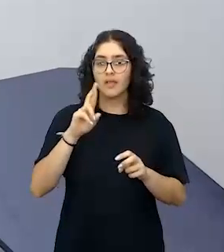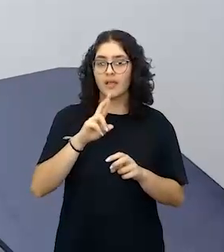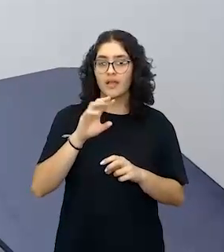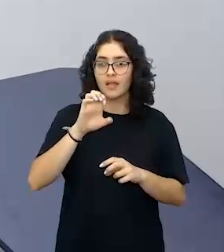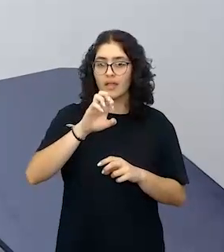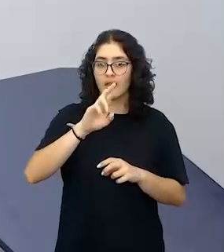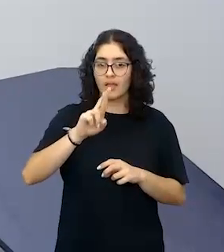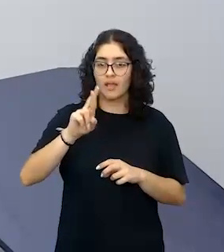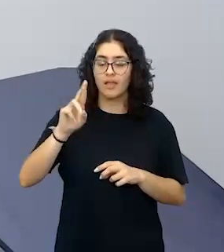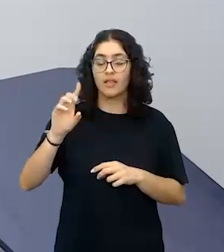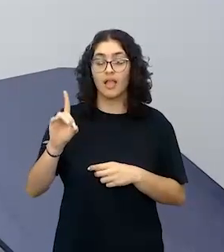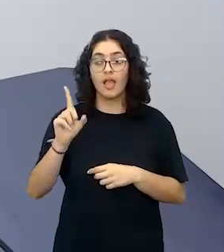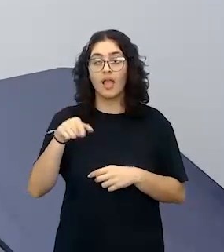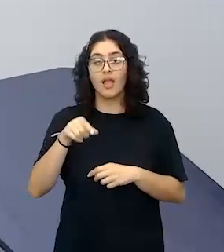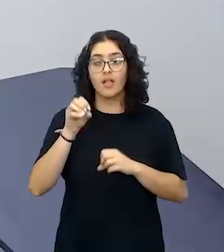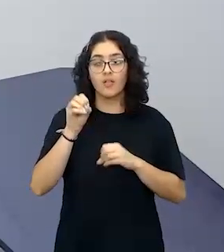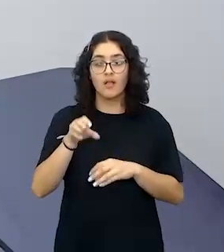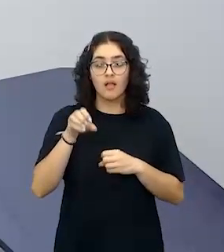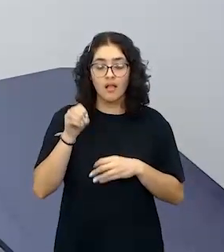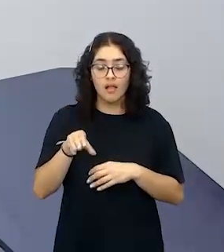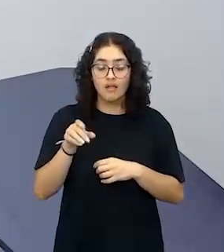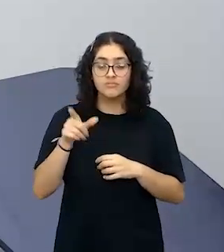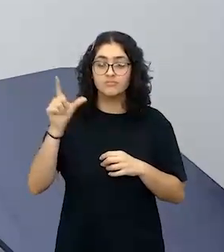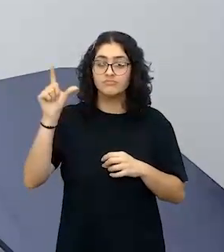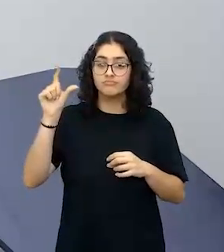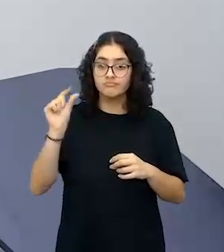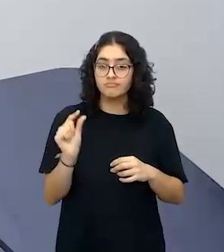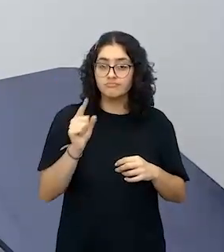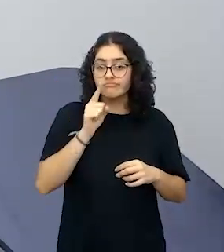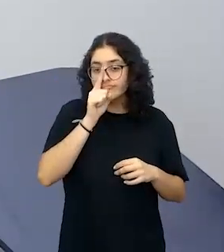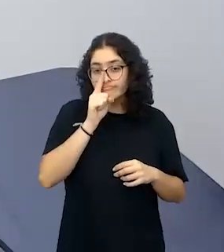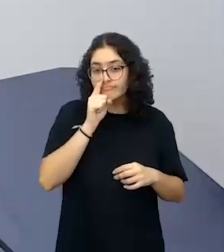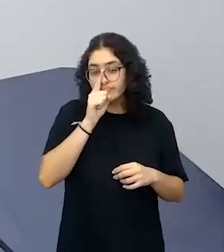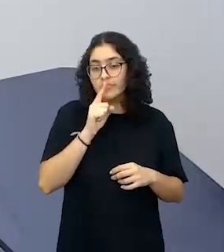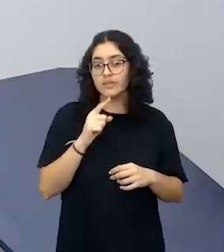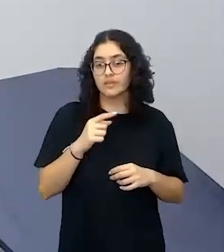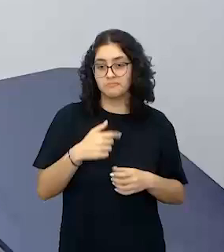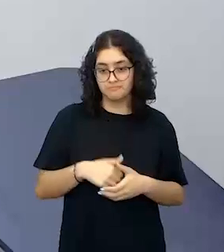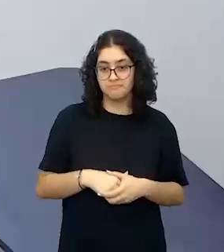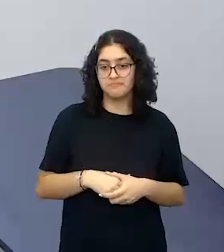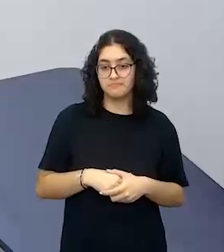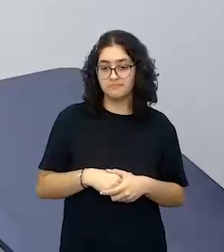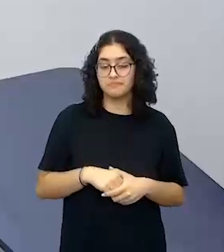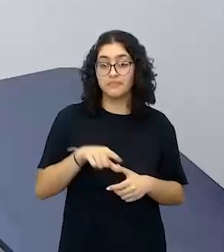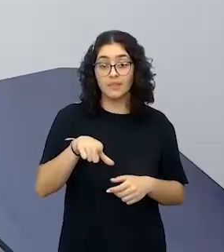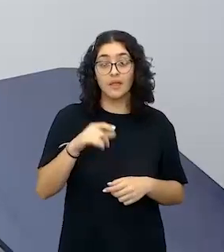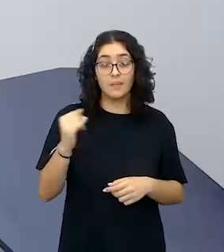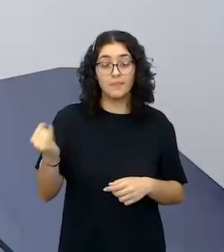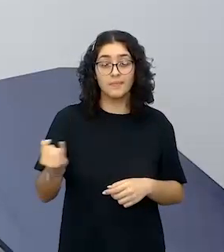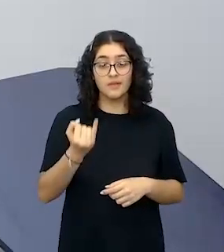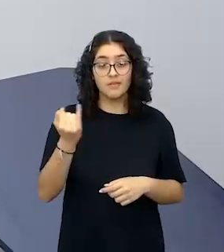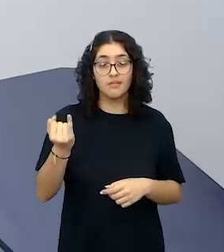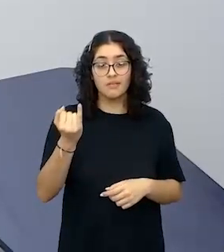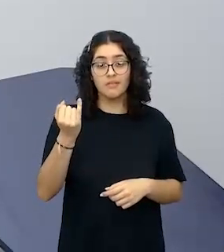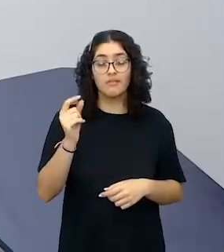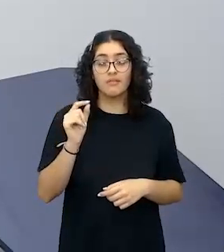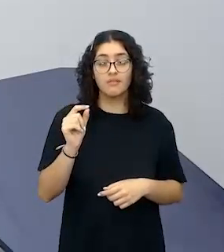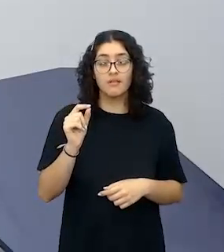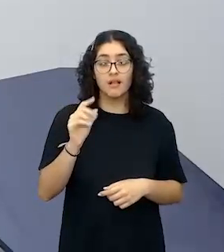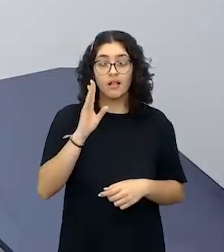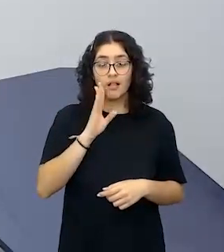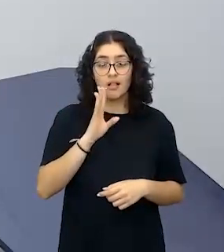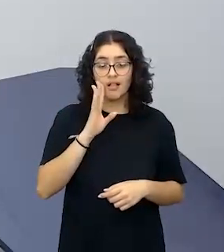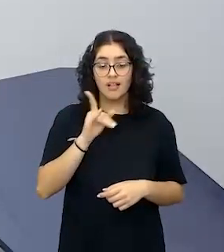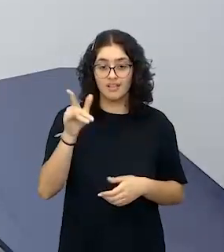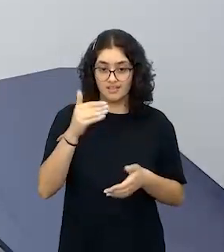que é a Educação para a Redução de Riscos e Desastres. E nisso é importante a gente trazer um programa muito bacana